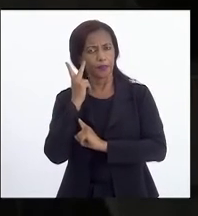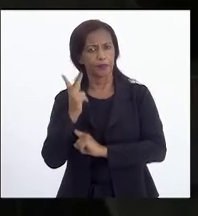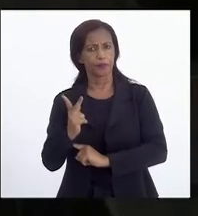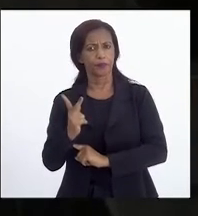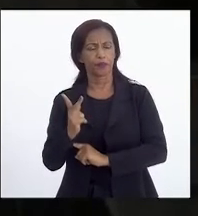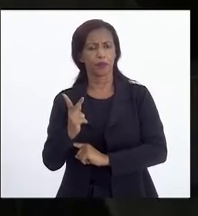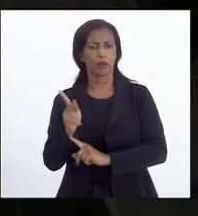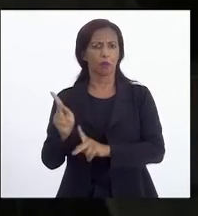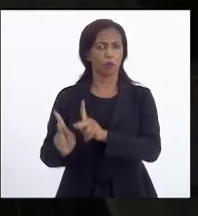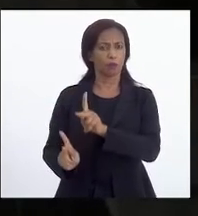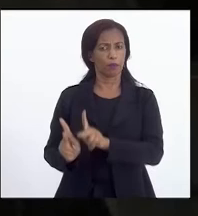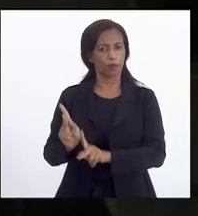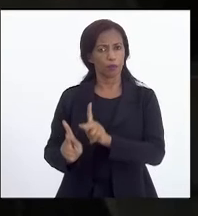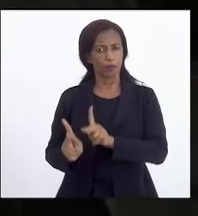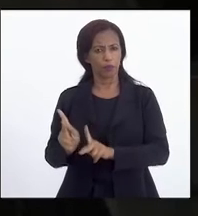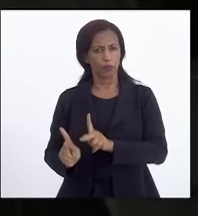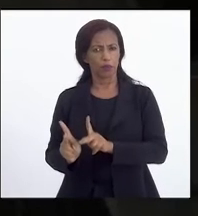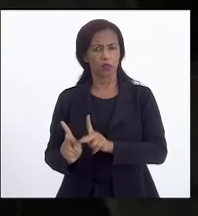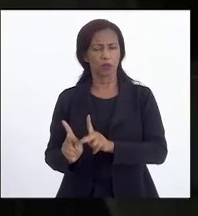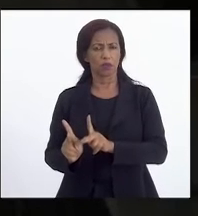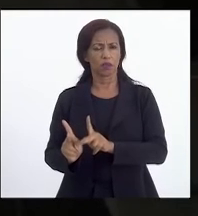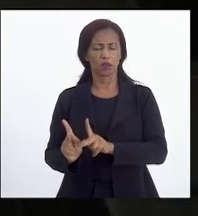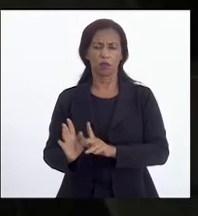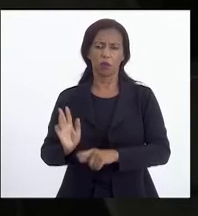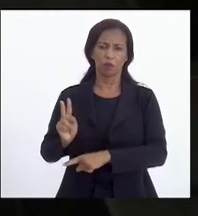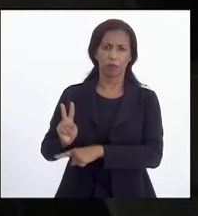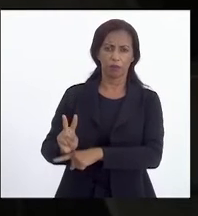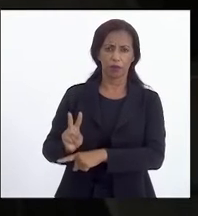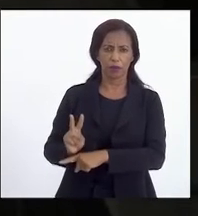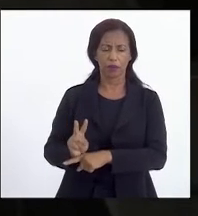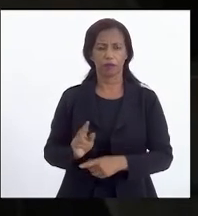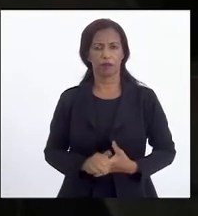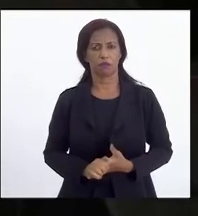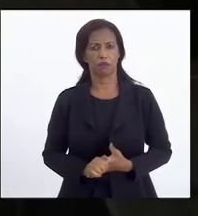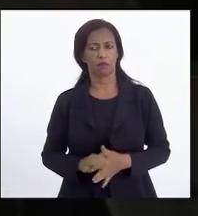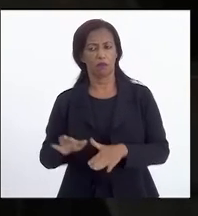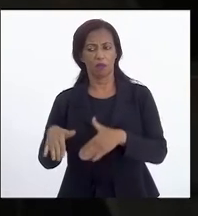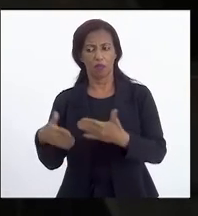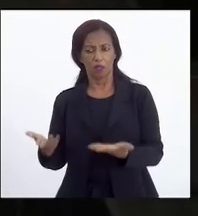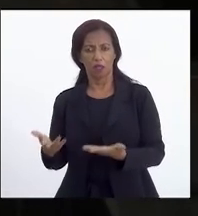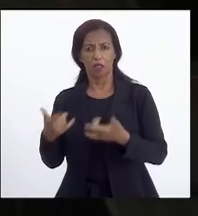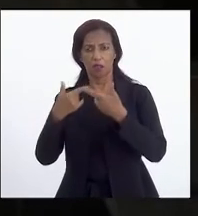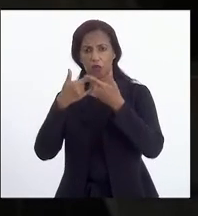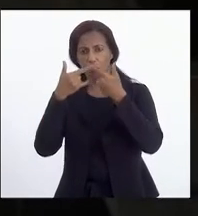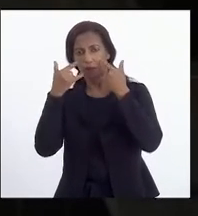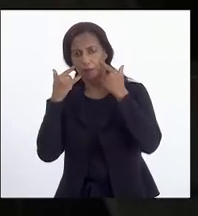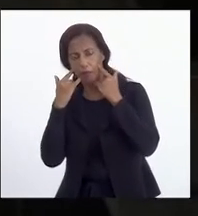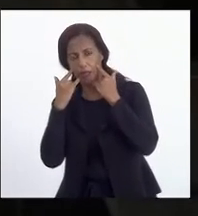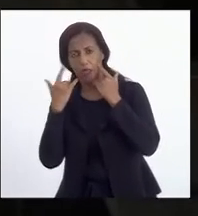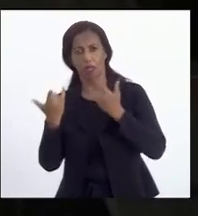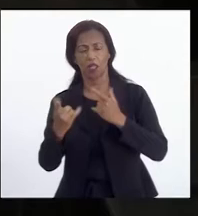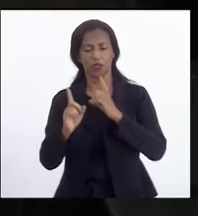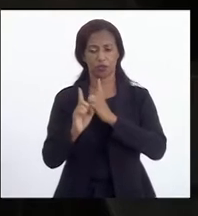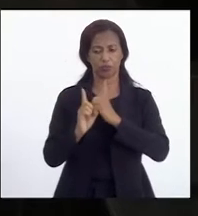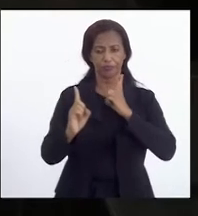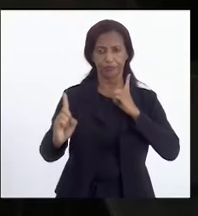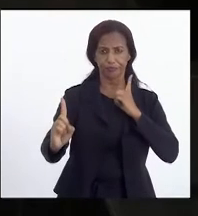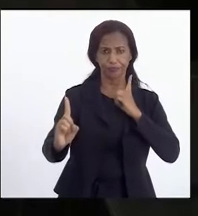com a população para compactação a população que a seja com o uso de máscaras